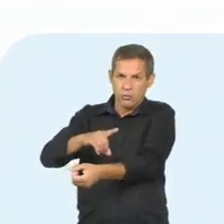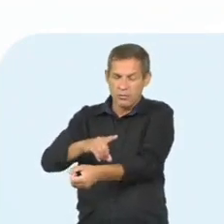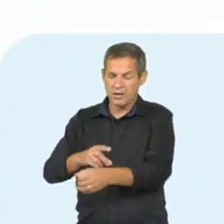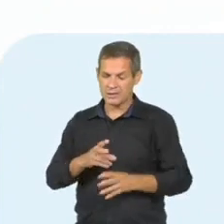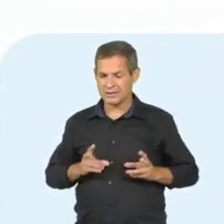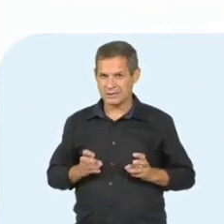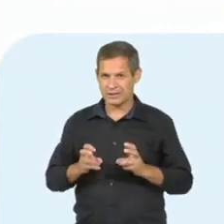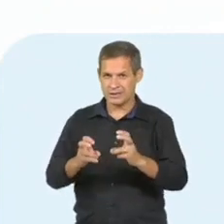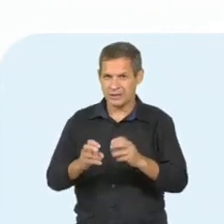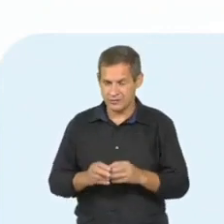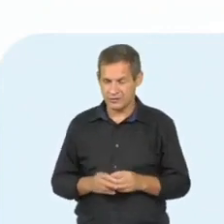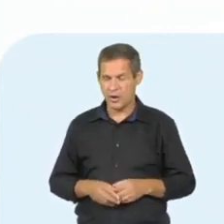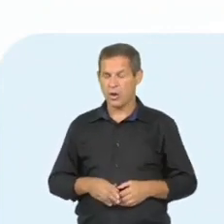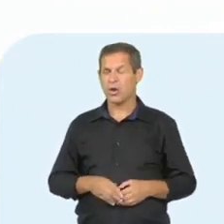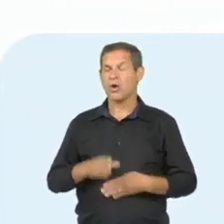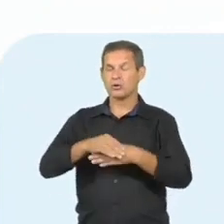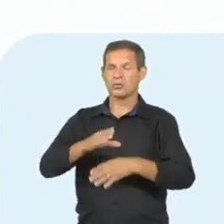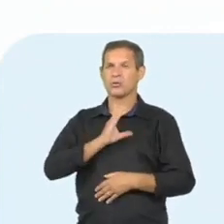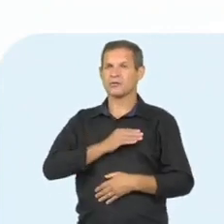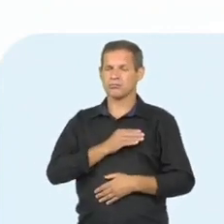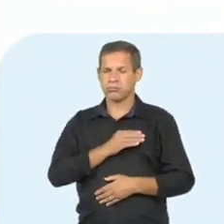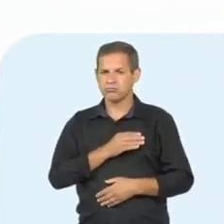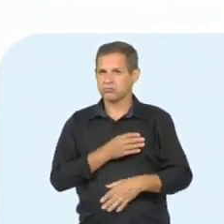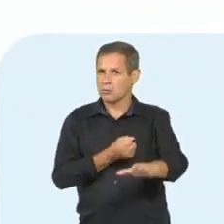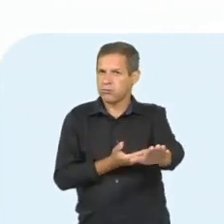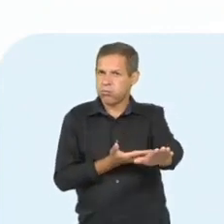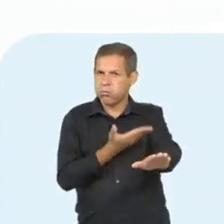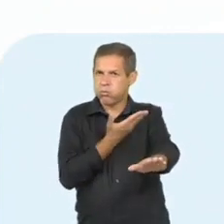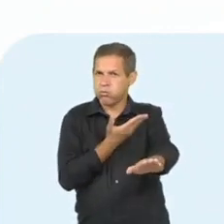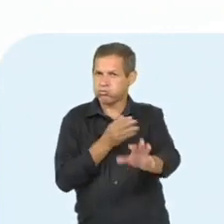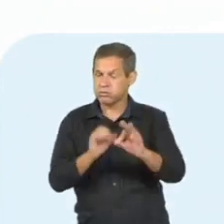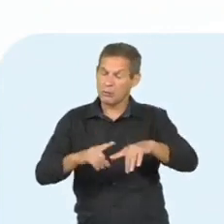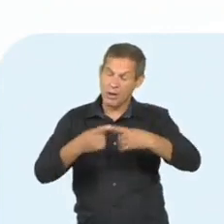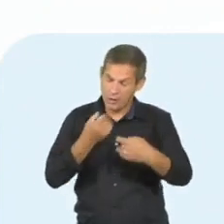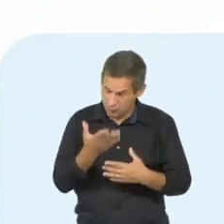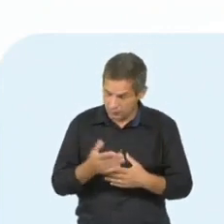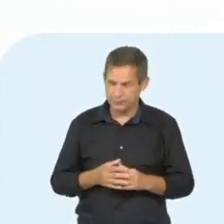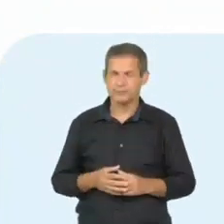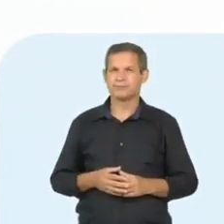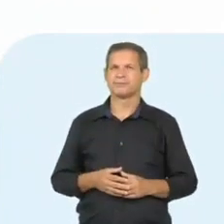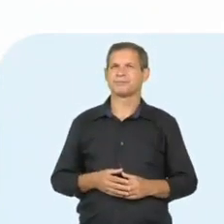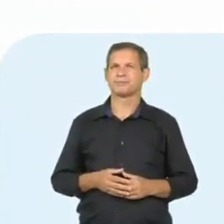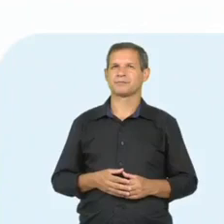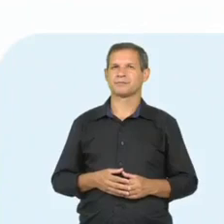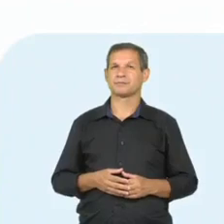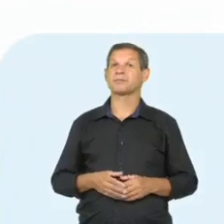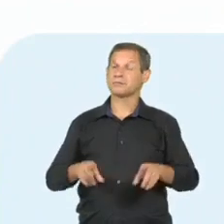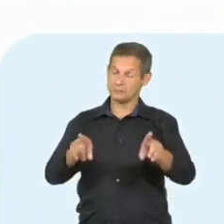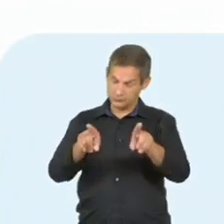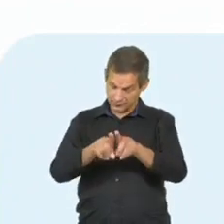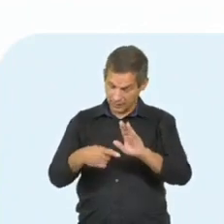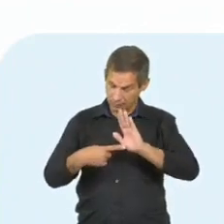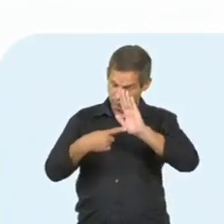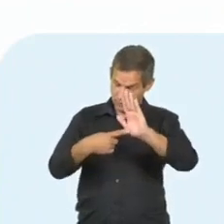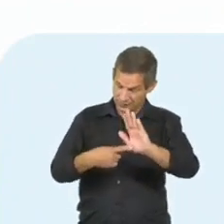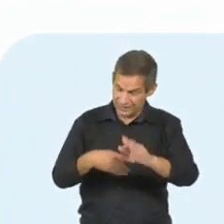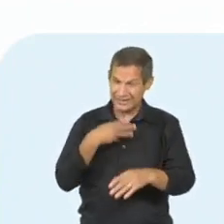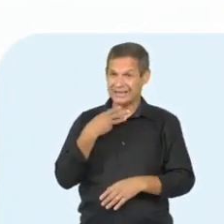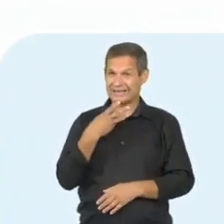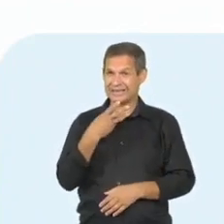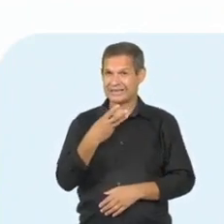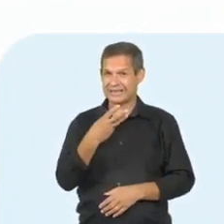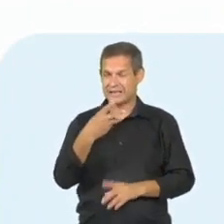cardiovasculares, hipertensão e por aí vai, certo? Bom, ela apresenta